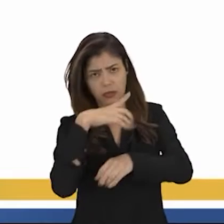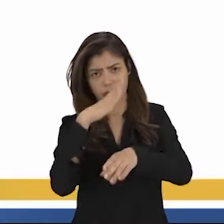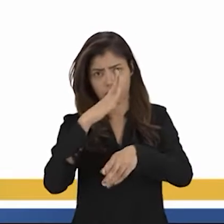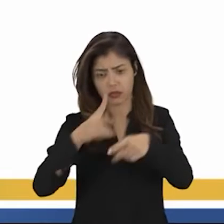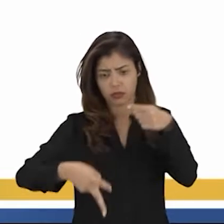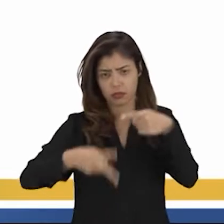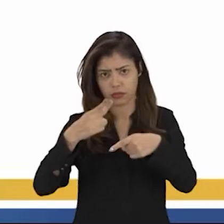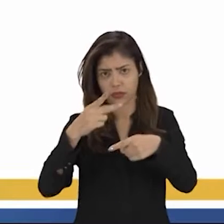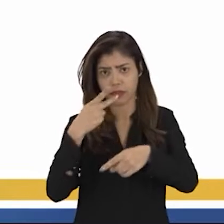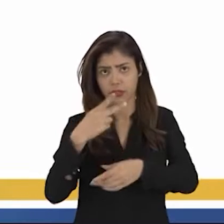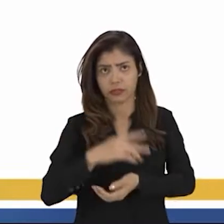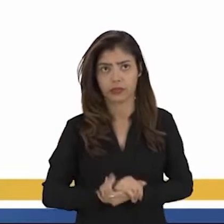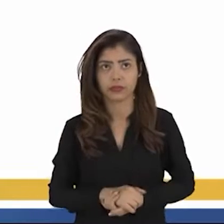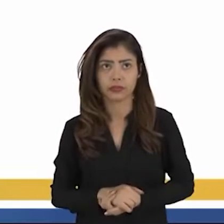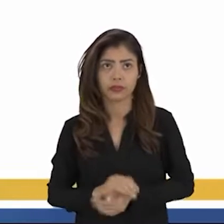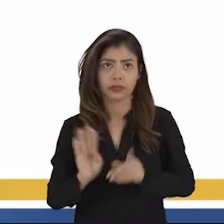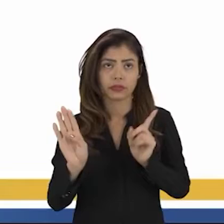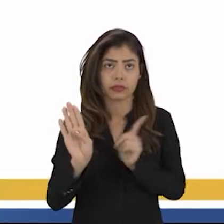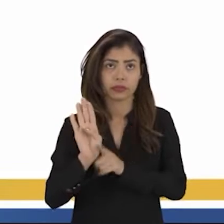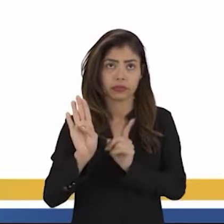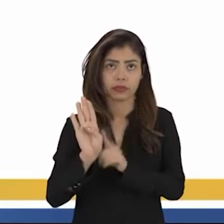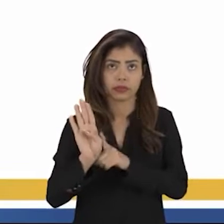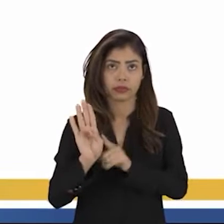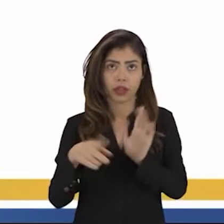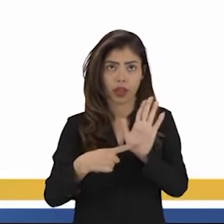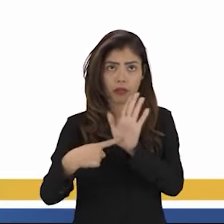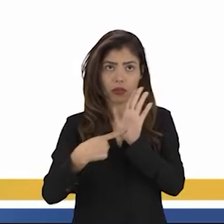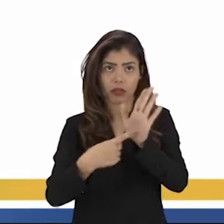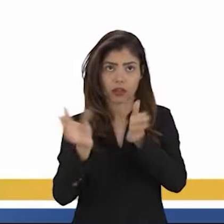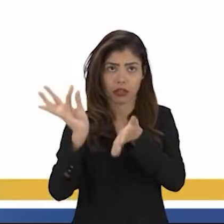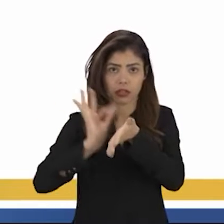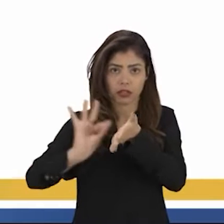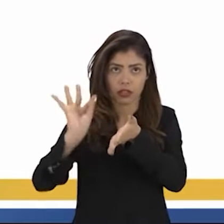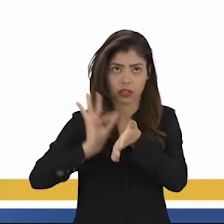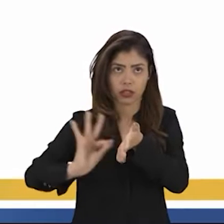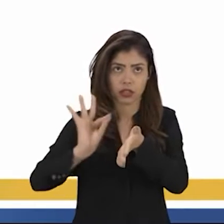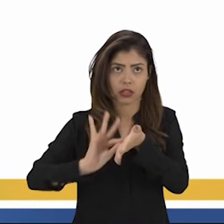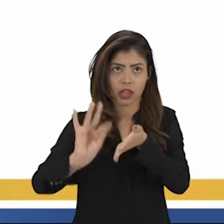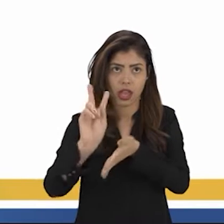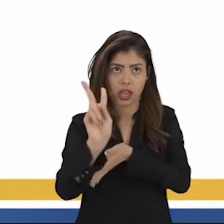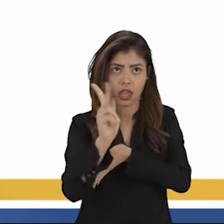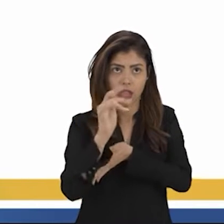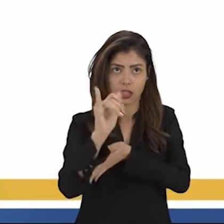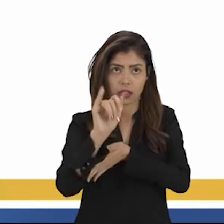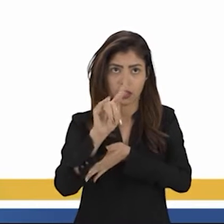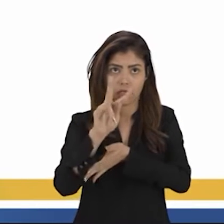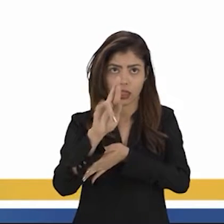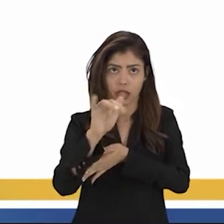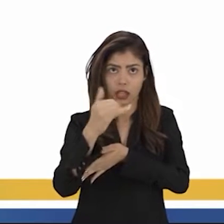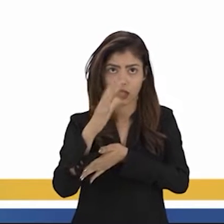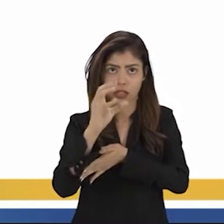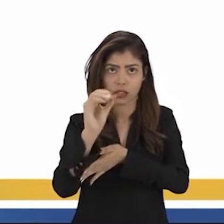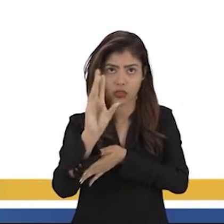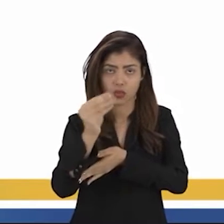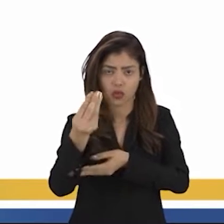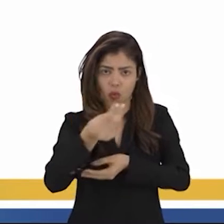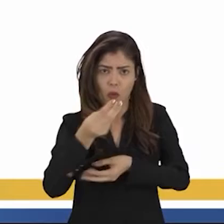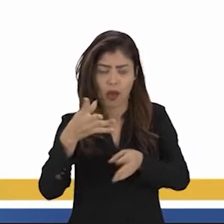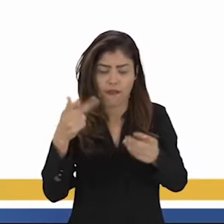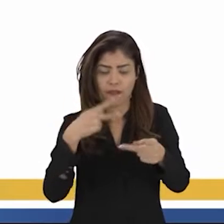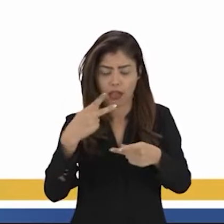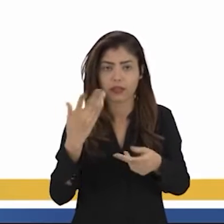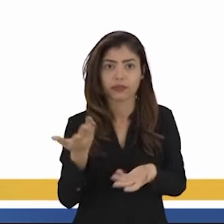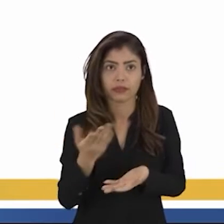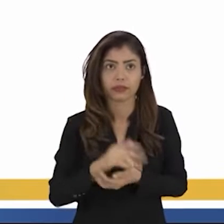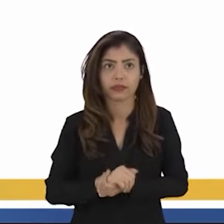uma suspensão da fala. B. Para representar na escrita hesitação comuns que ocorrem na